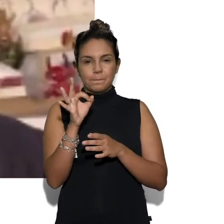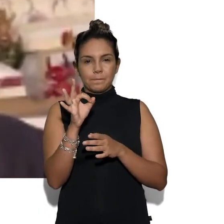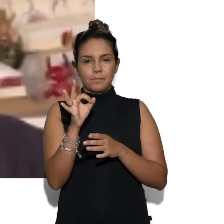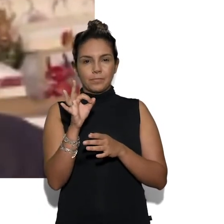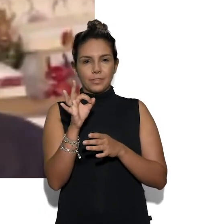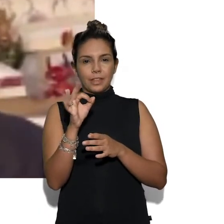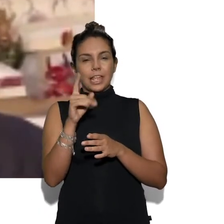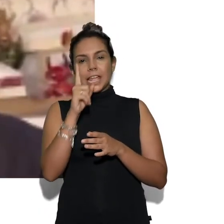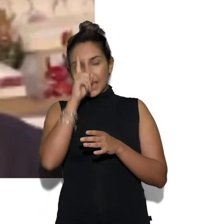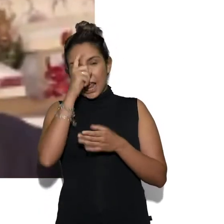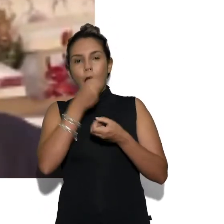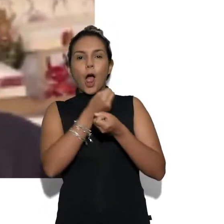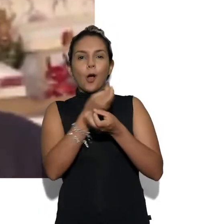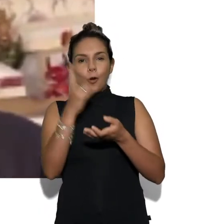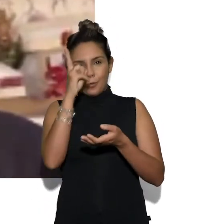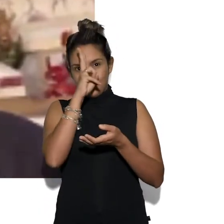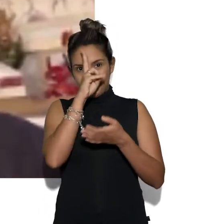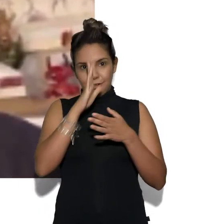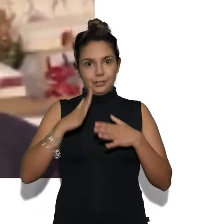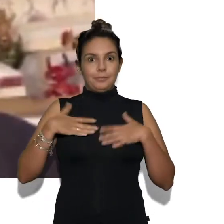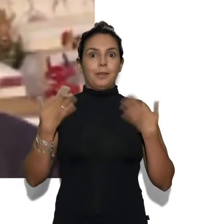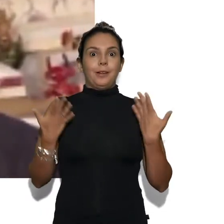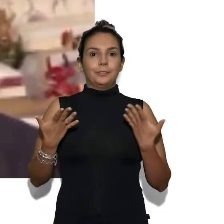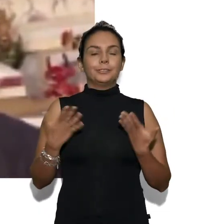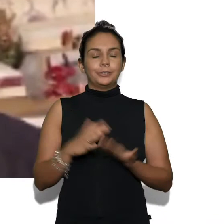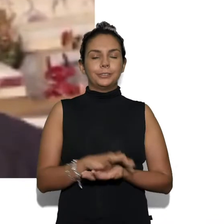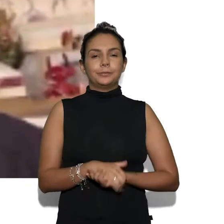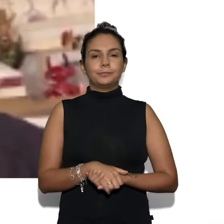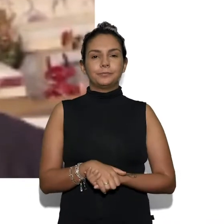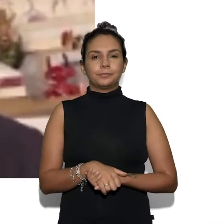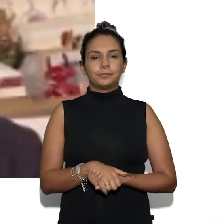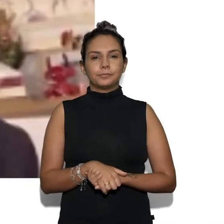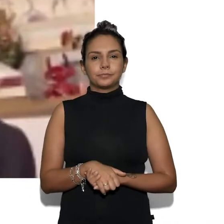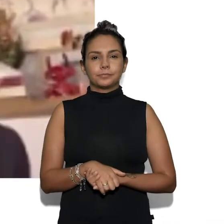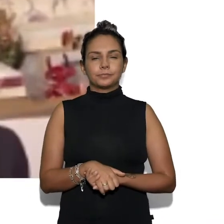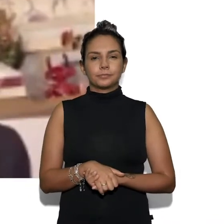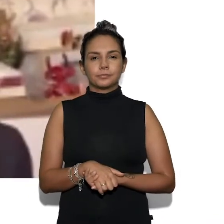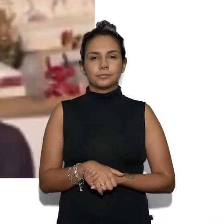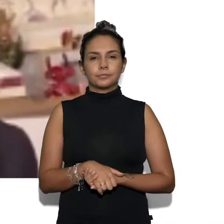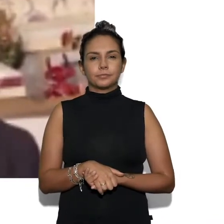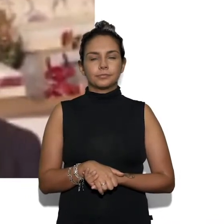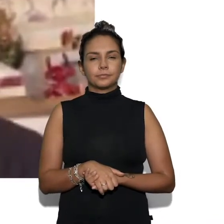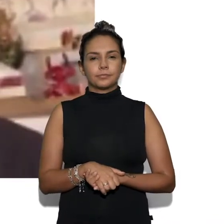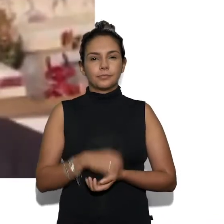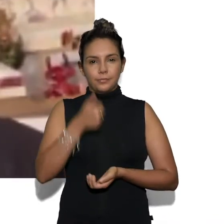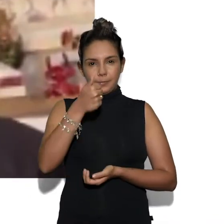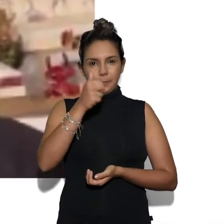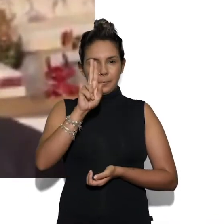crio uma certa admiração, um certo espanto até,